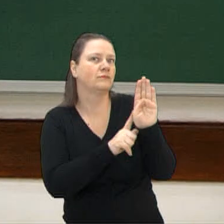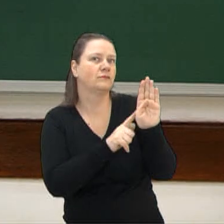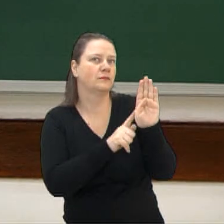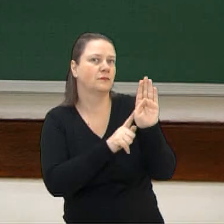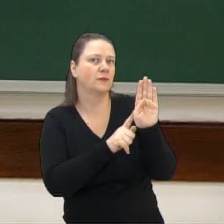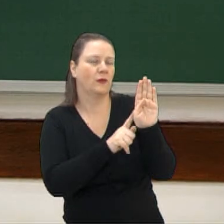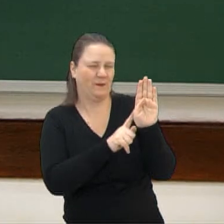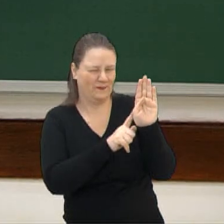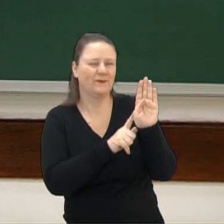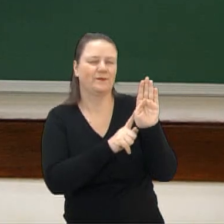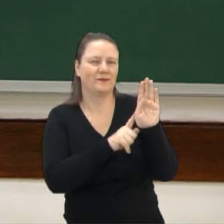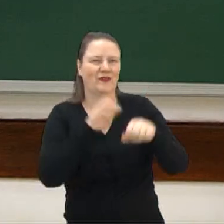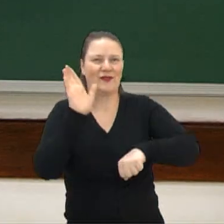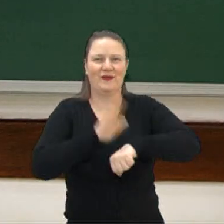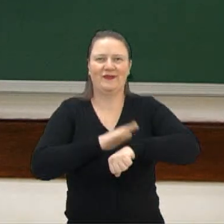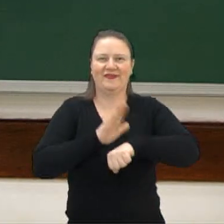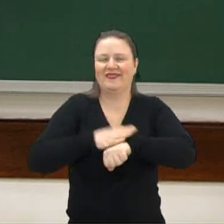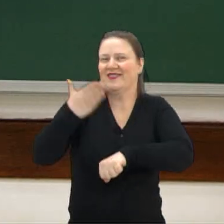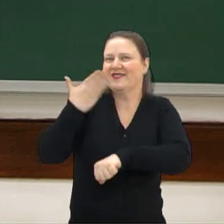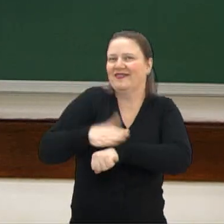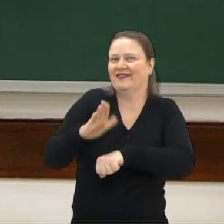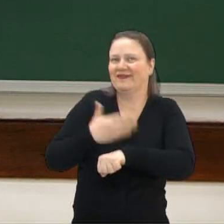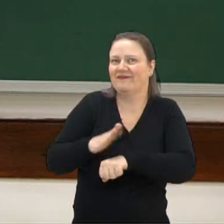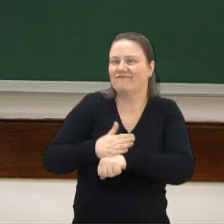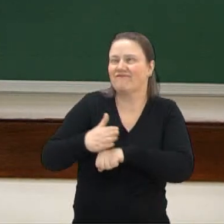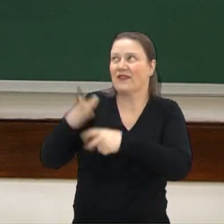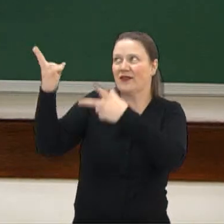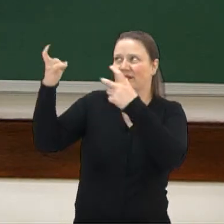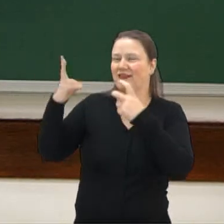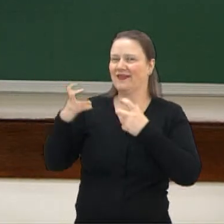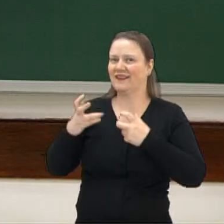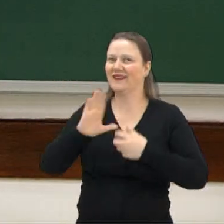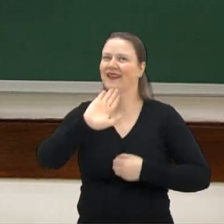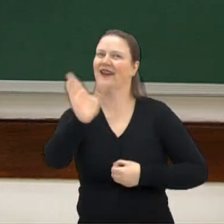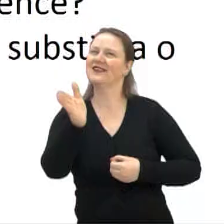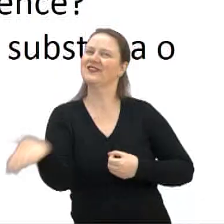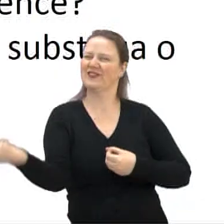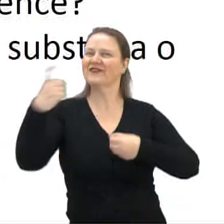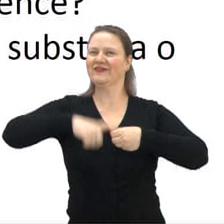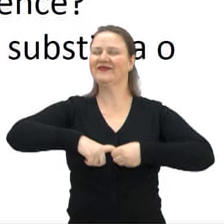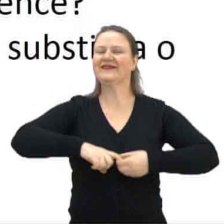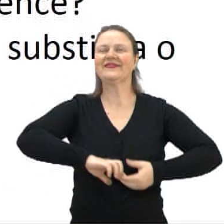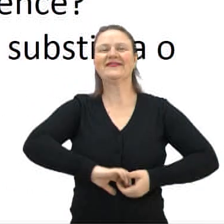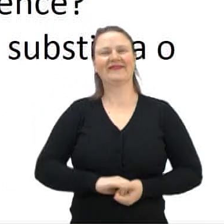do advérbio. Um tempo para vocês fazerem essa análise e eu volto para a gente continuar.